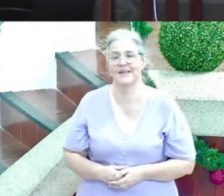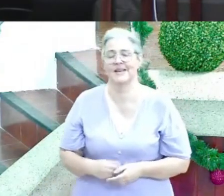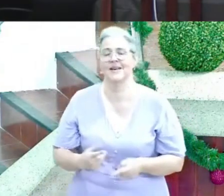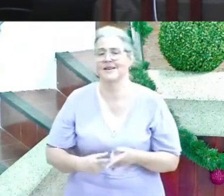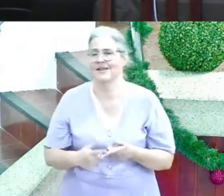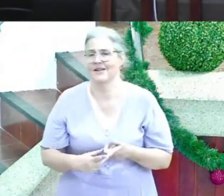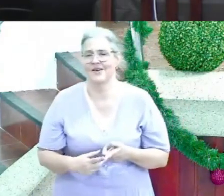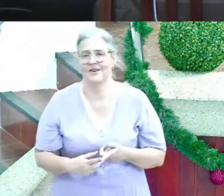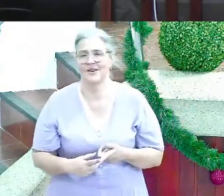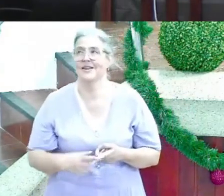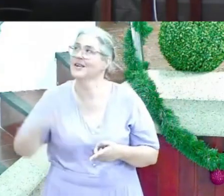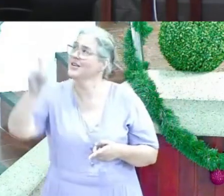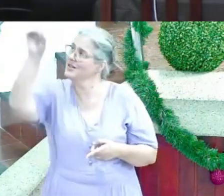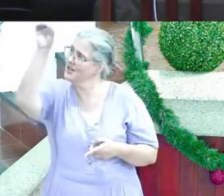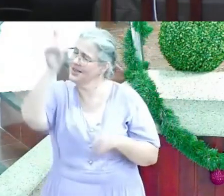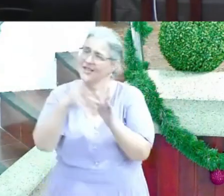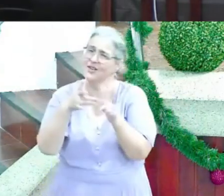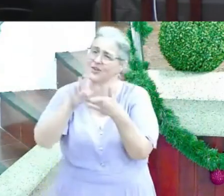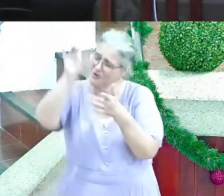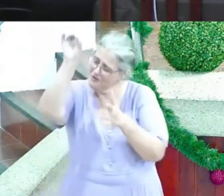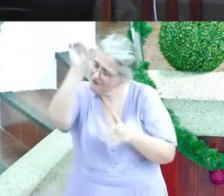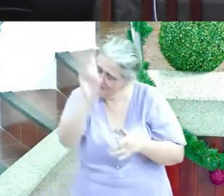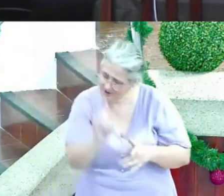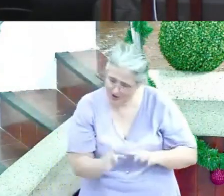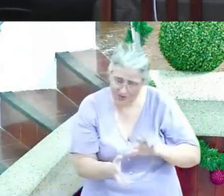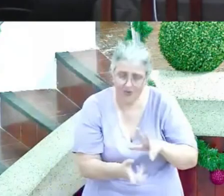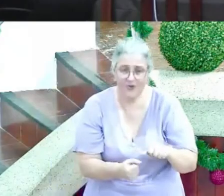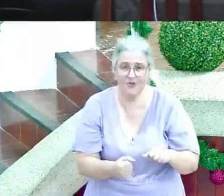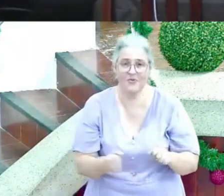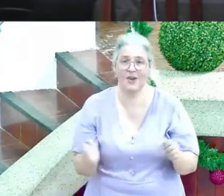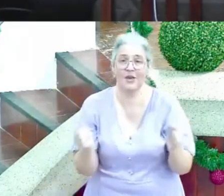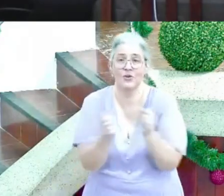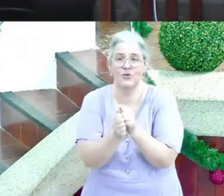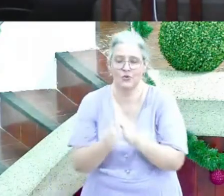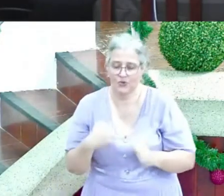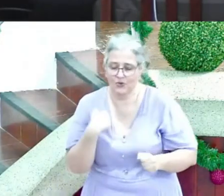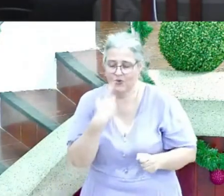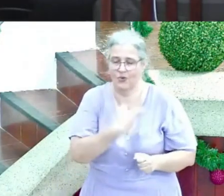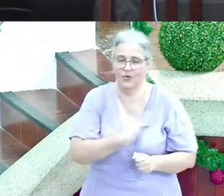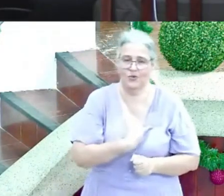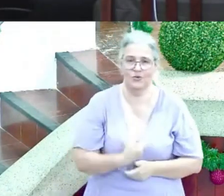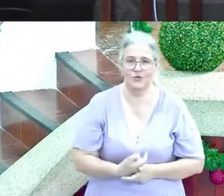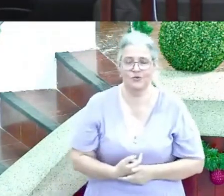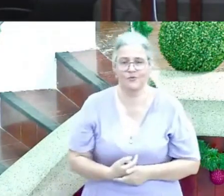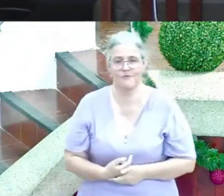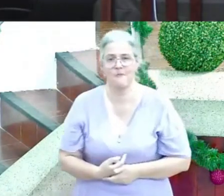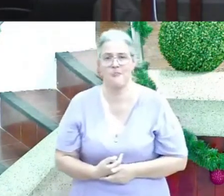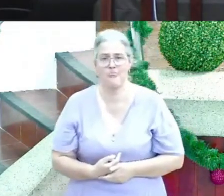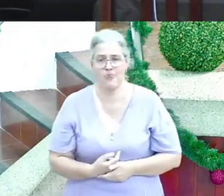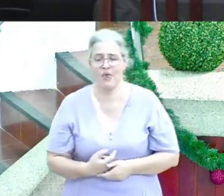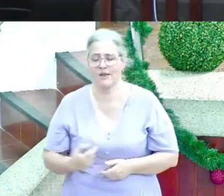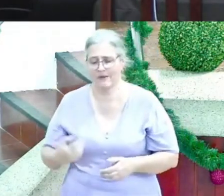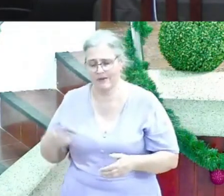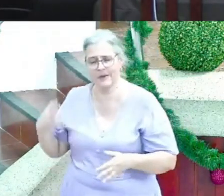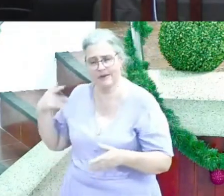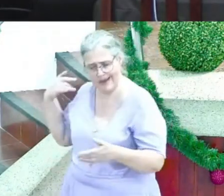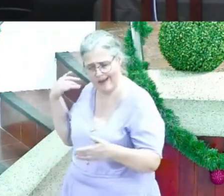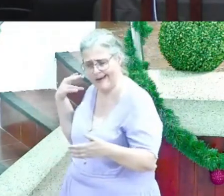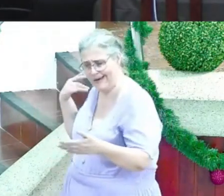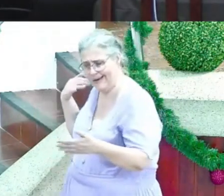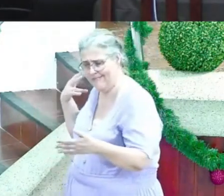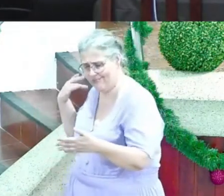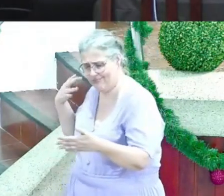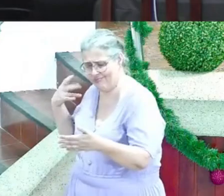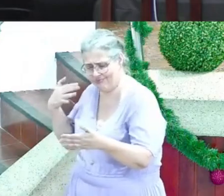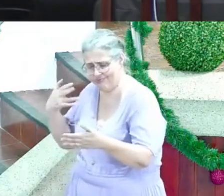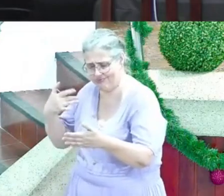habitar no nosso meio. Um plano eterno estabelecido desde os tempos eternos e que